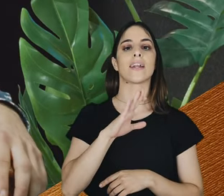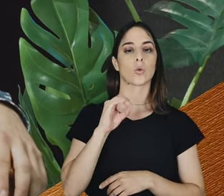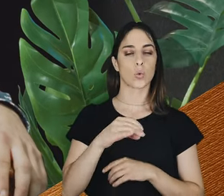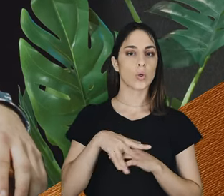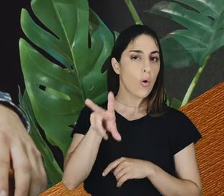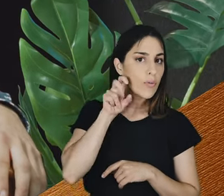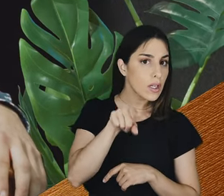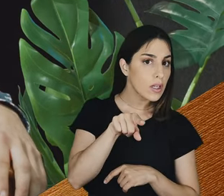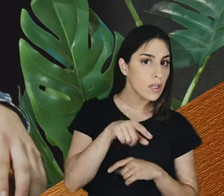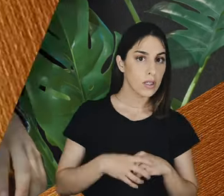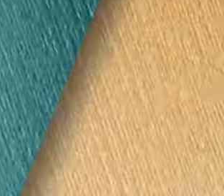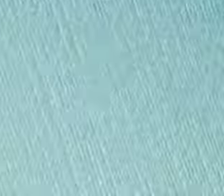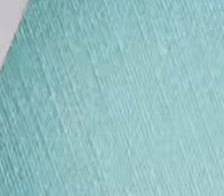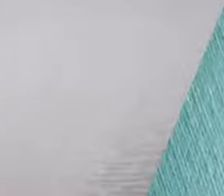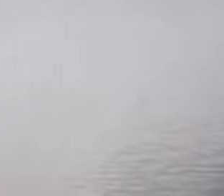ouvir?